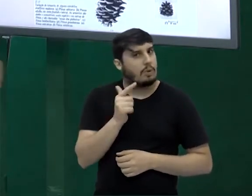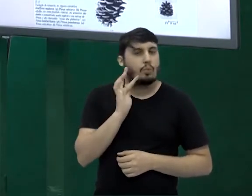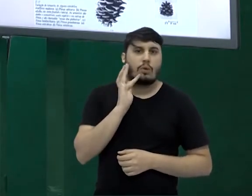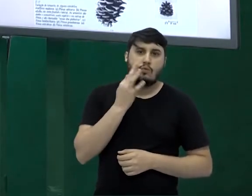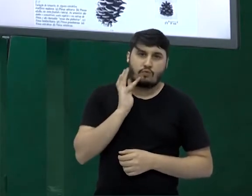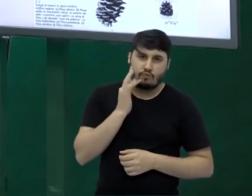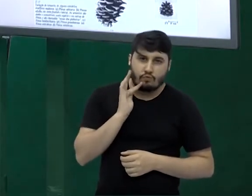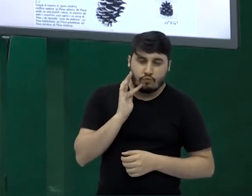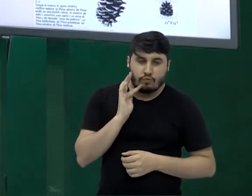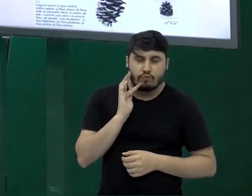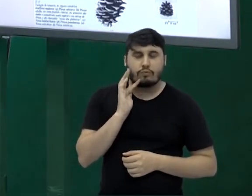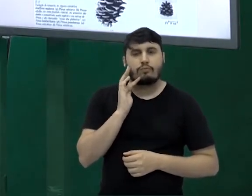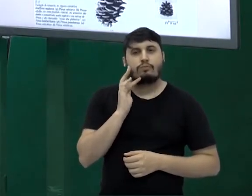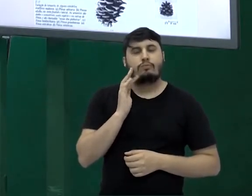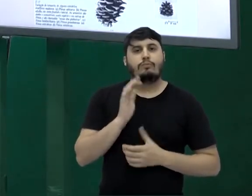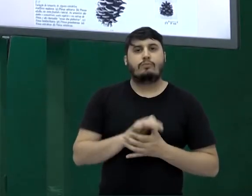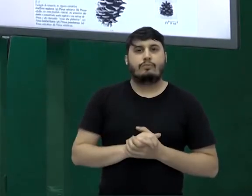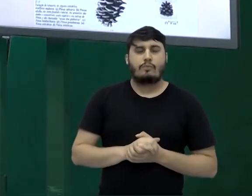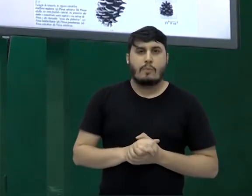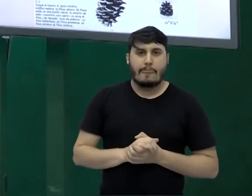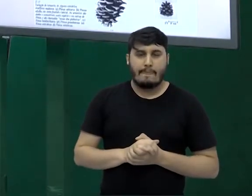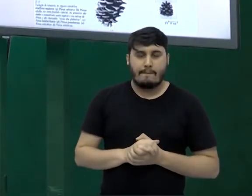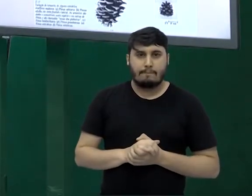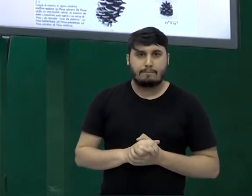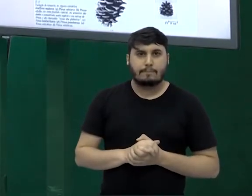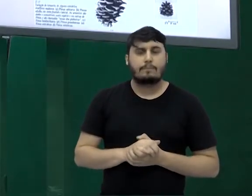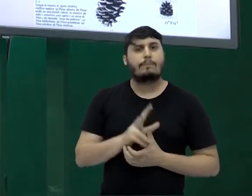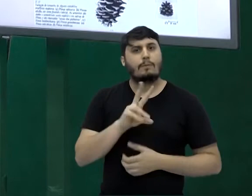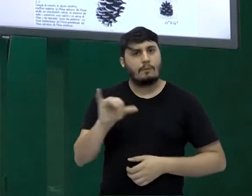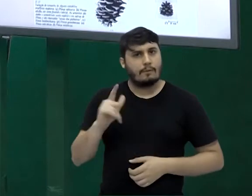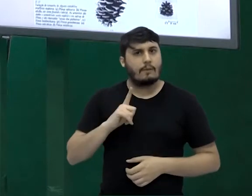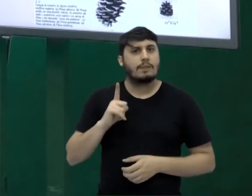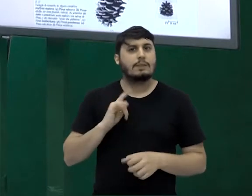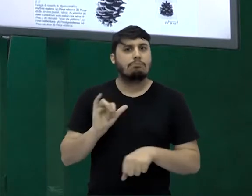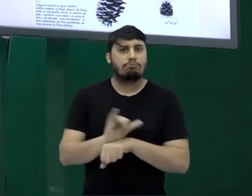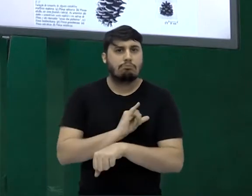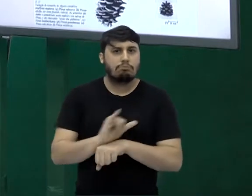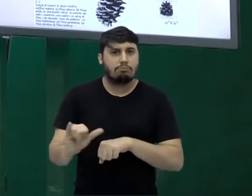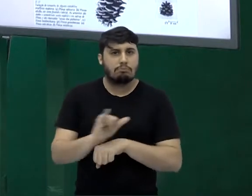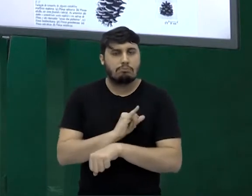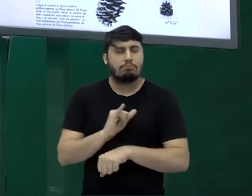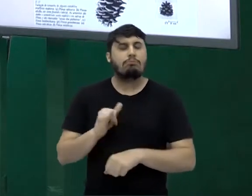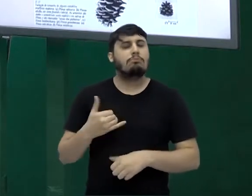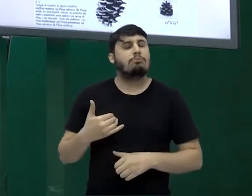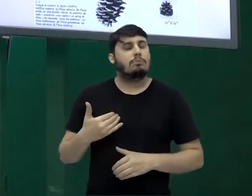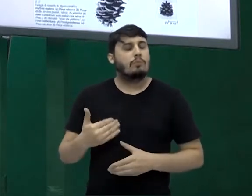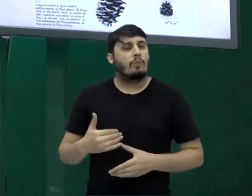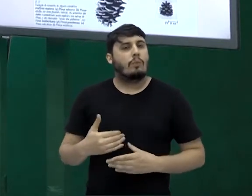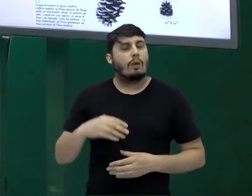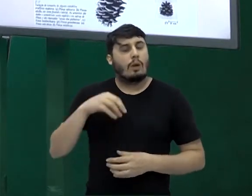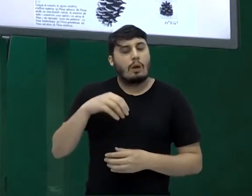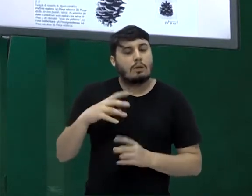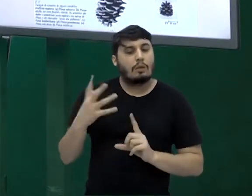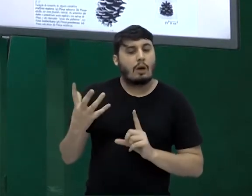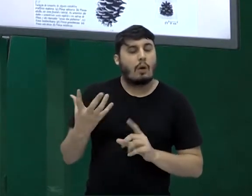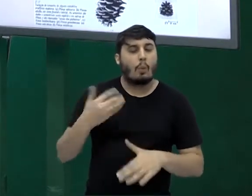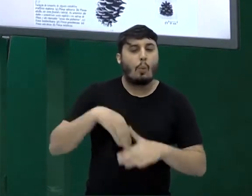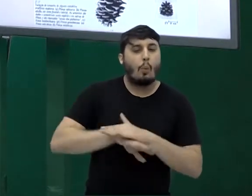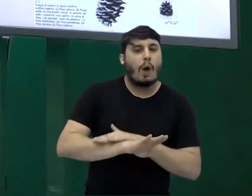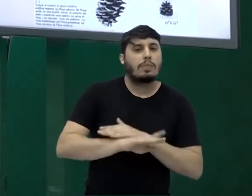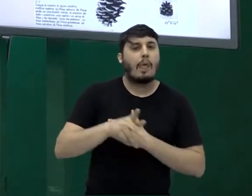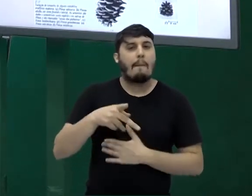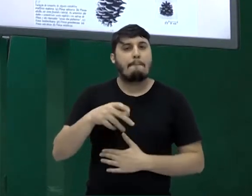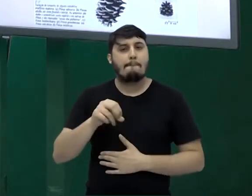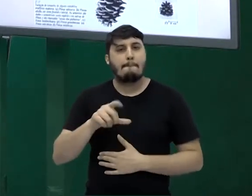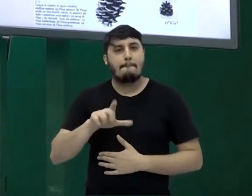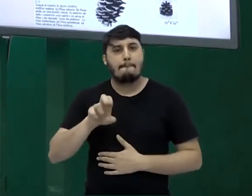não tem flor, não tem fruto, tá? Principalmente não tem flor. Então eles tiveram que desenvolver uma forma de jogar o pólen para lá e para cá,